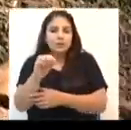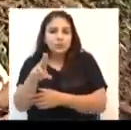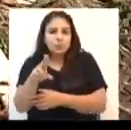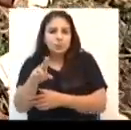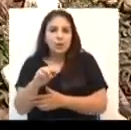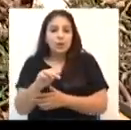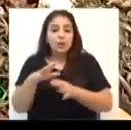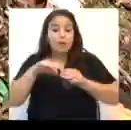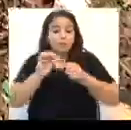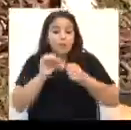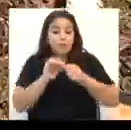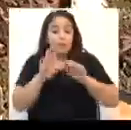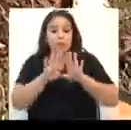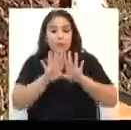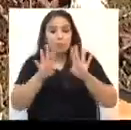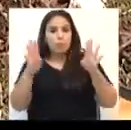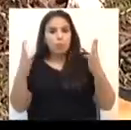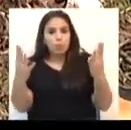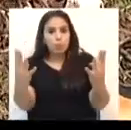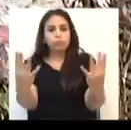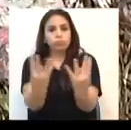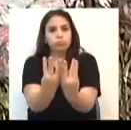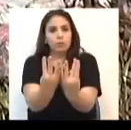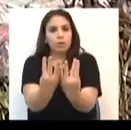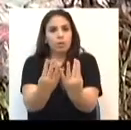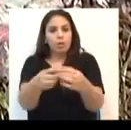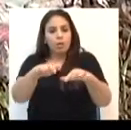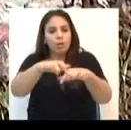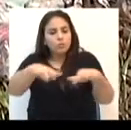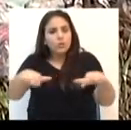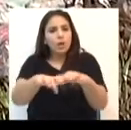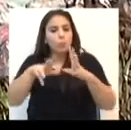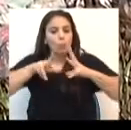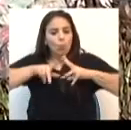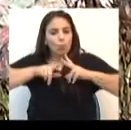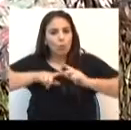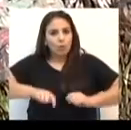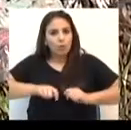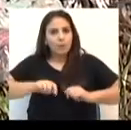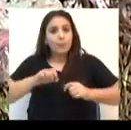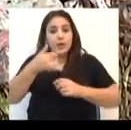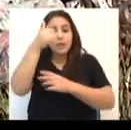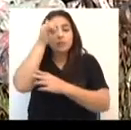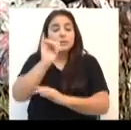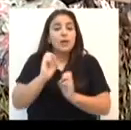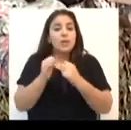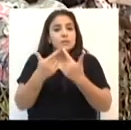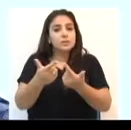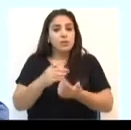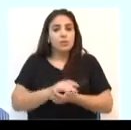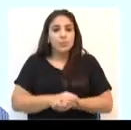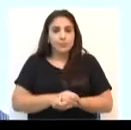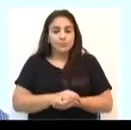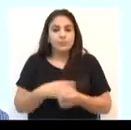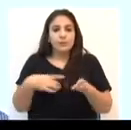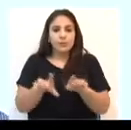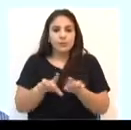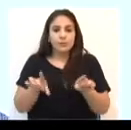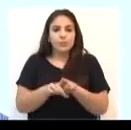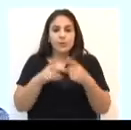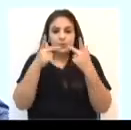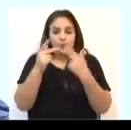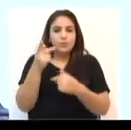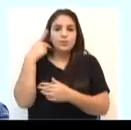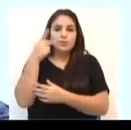a ação. Já que um não faz a parte dele, o outro tenta fazer para conseguir inibir a ação das pessoas que não têm consciência, né? Ainda de acordo